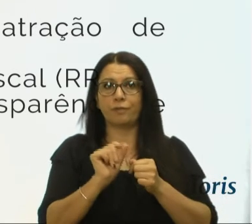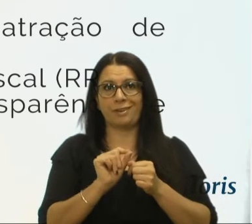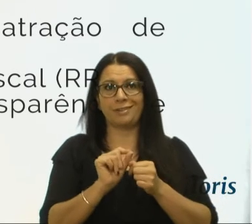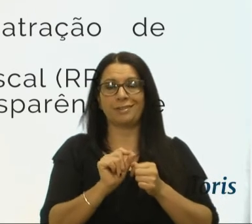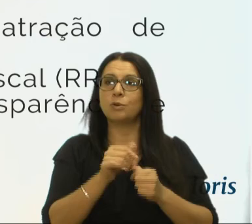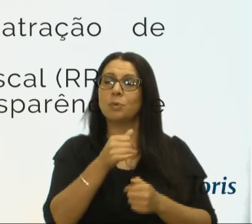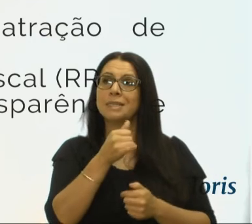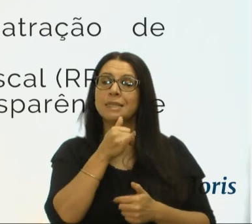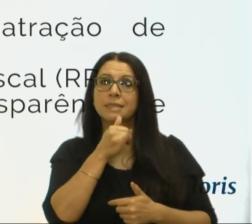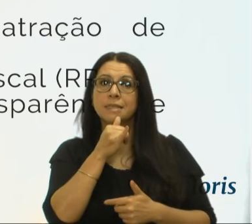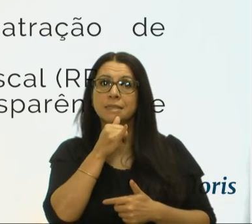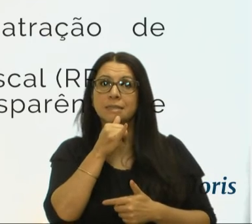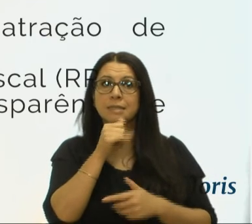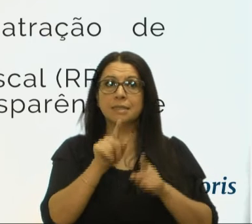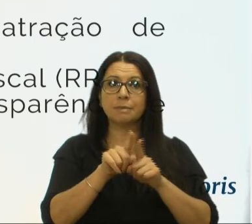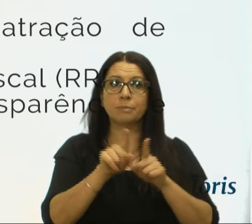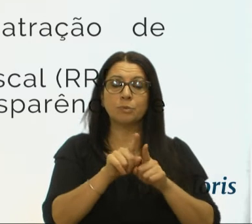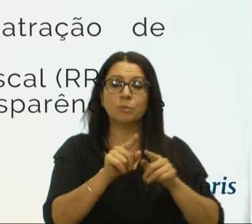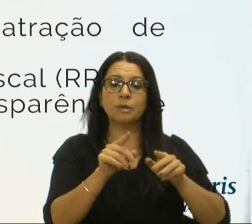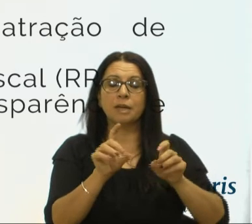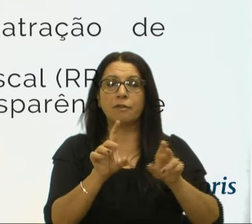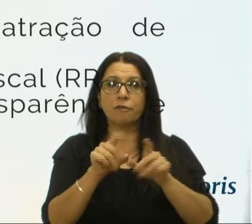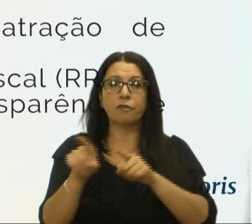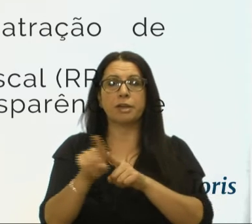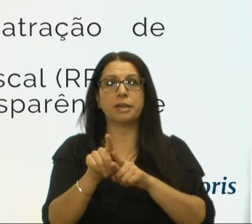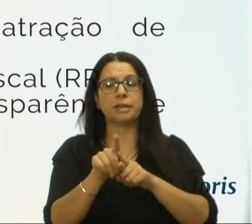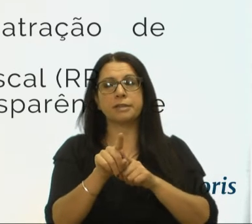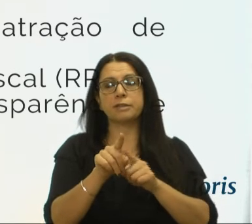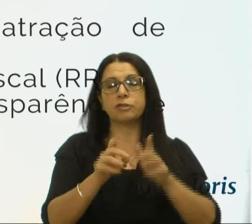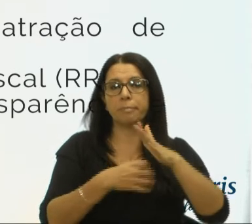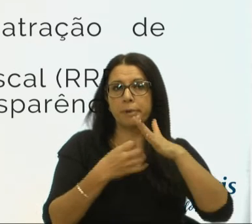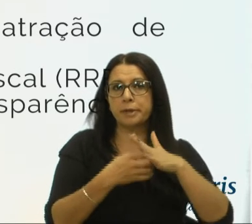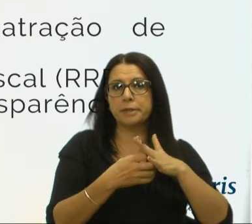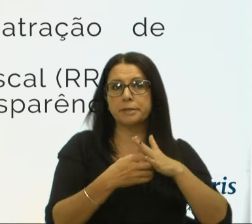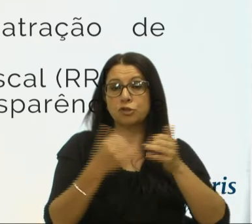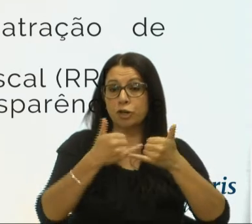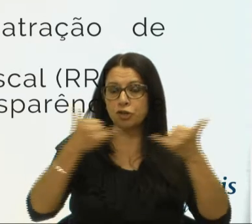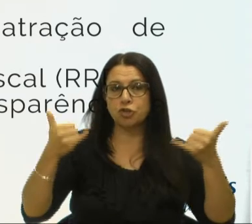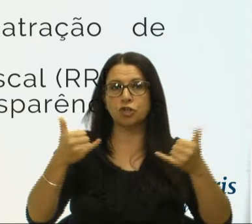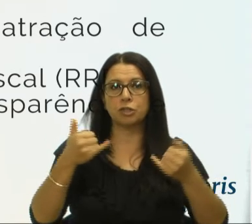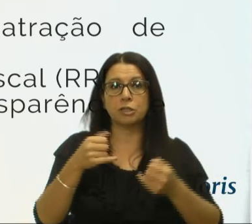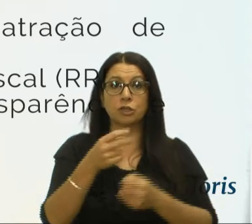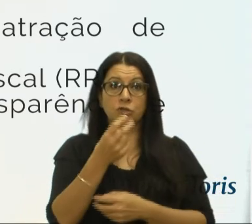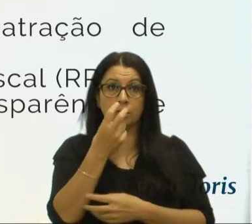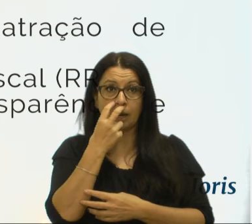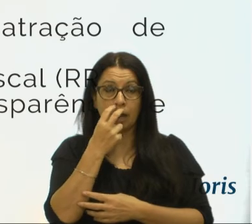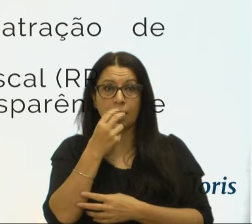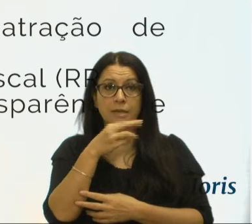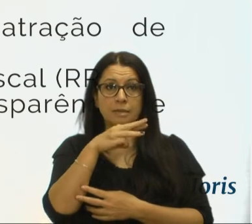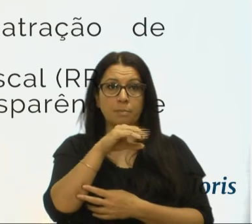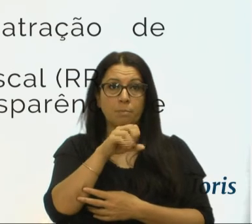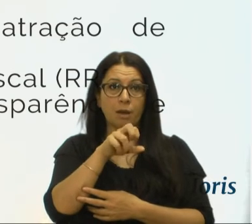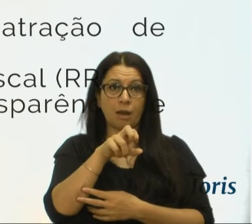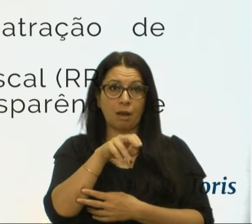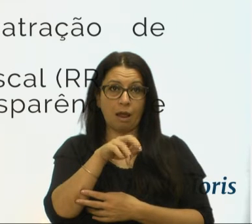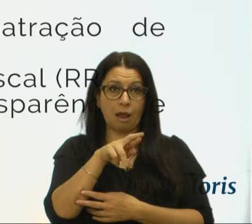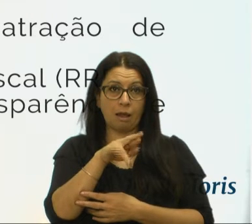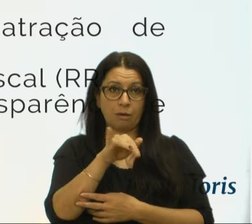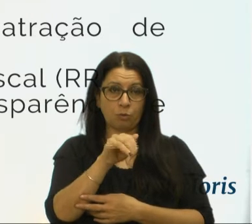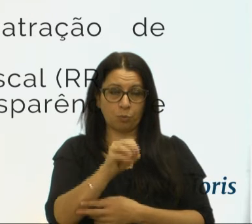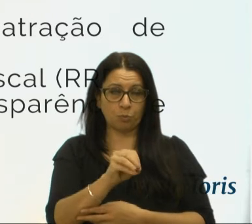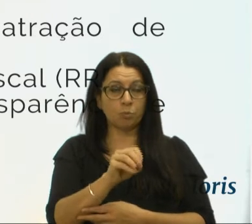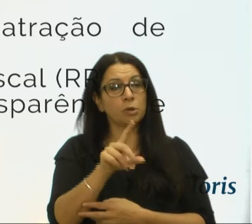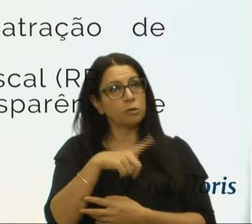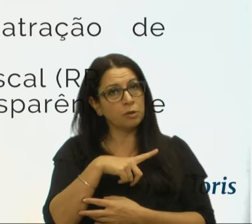a privatização de empresas, né, de energia, gás e mineração ocorreu porque ou